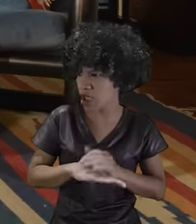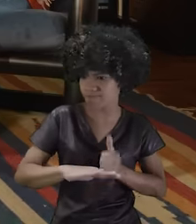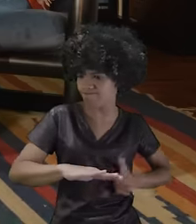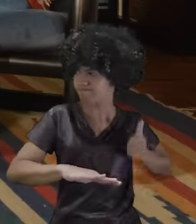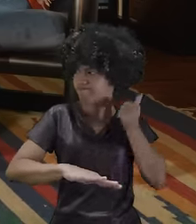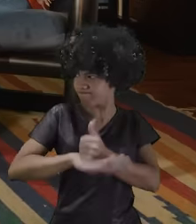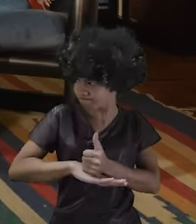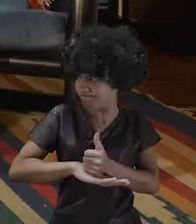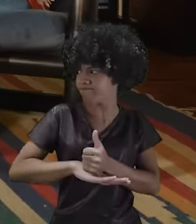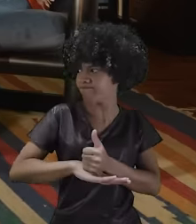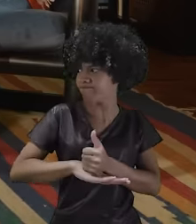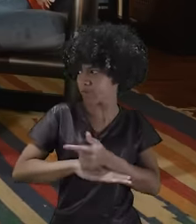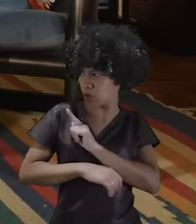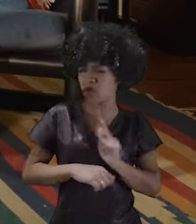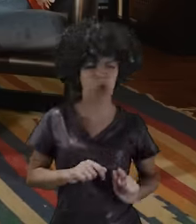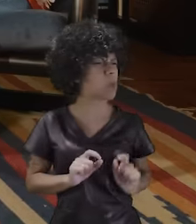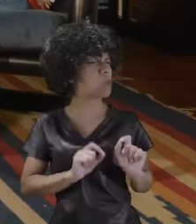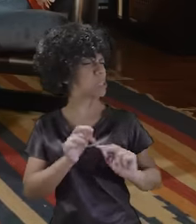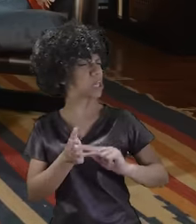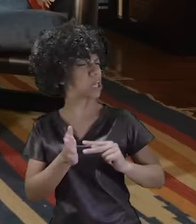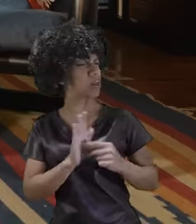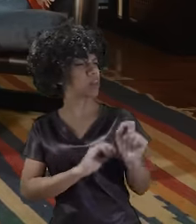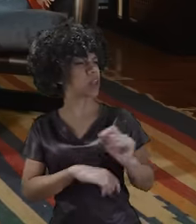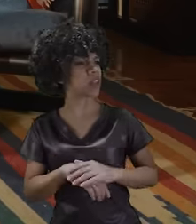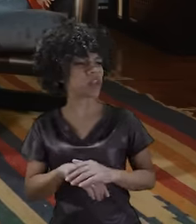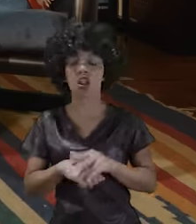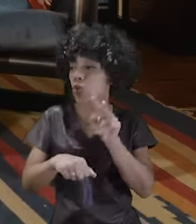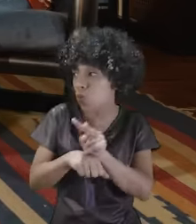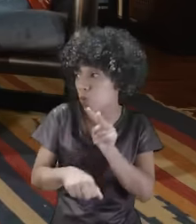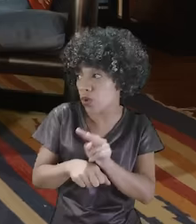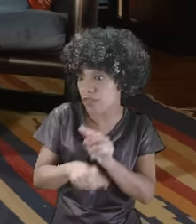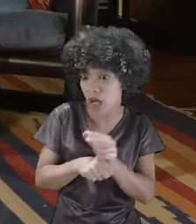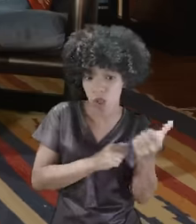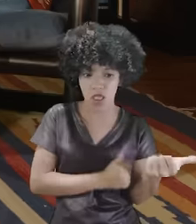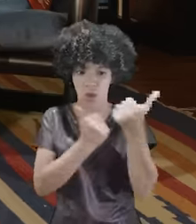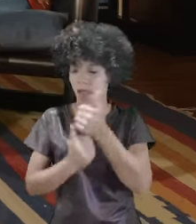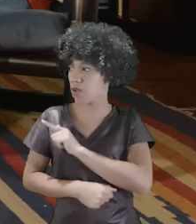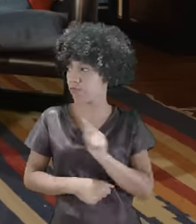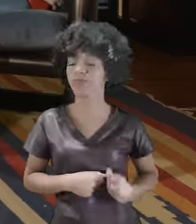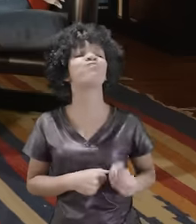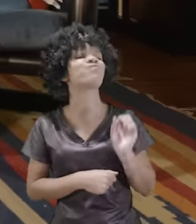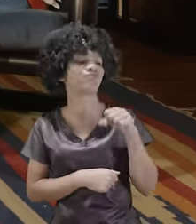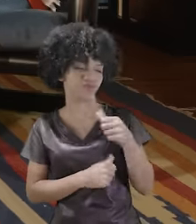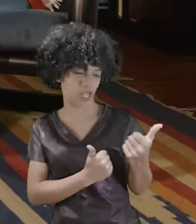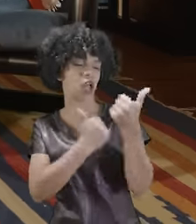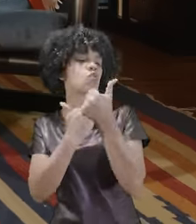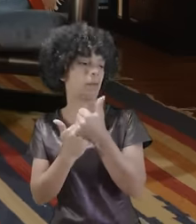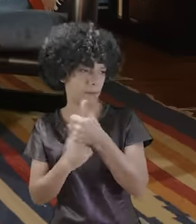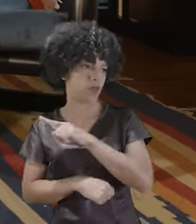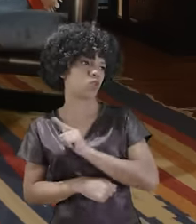isso o que isso eles eles cuidaram do governo eles estavam no lugar do governo eles estava